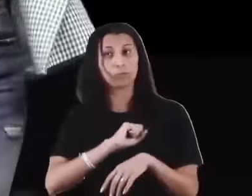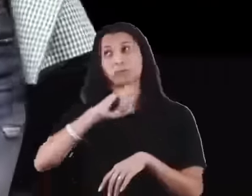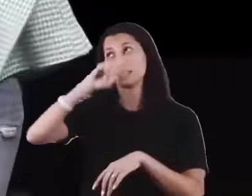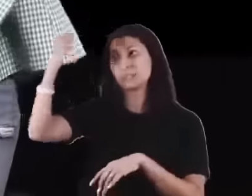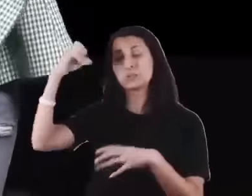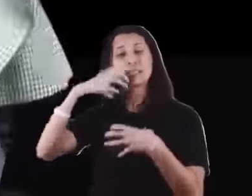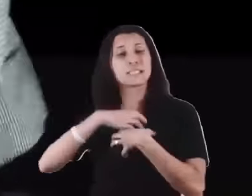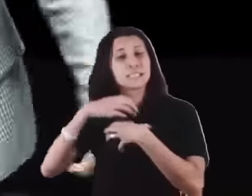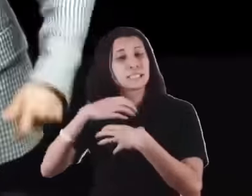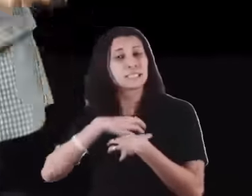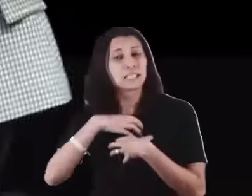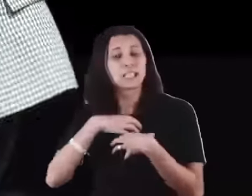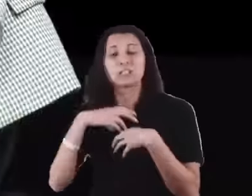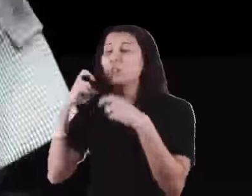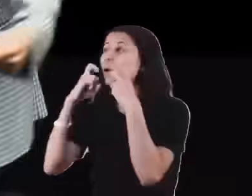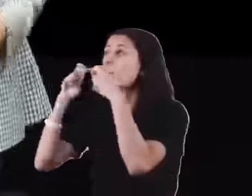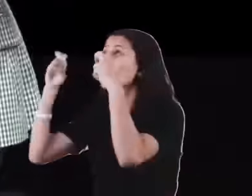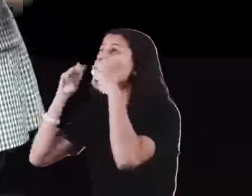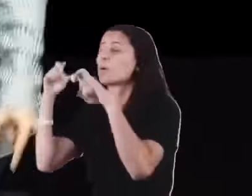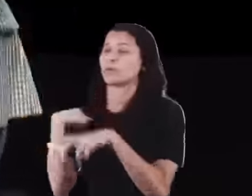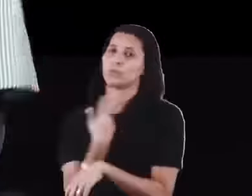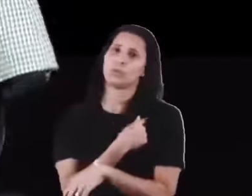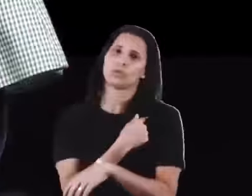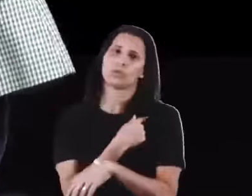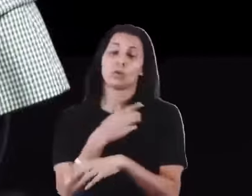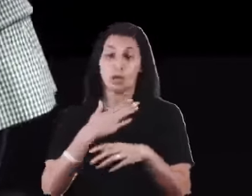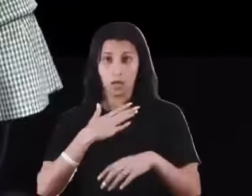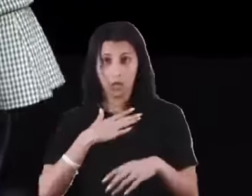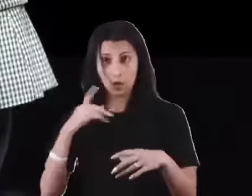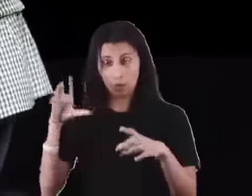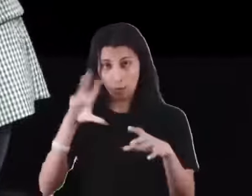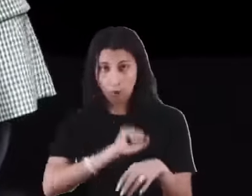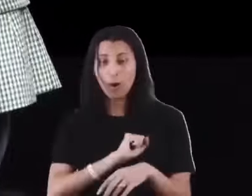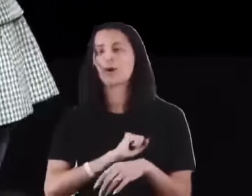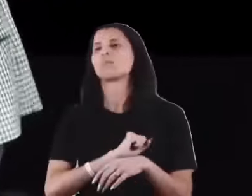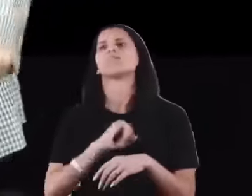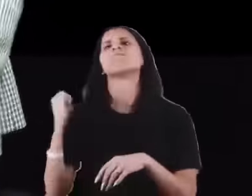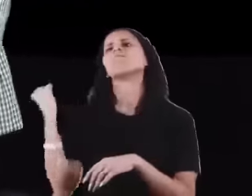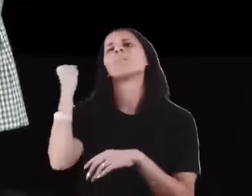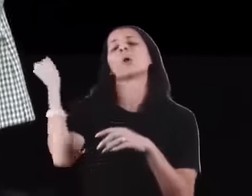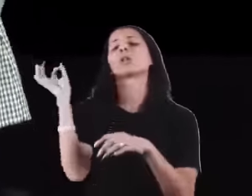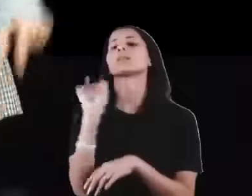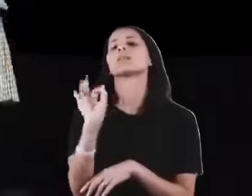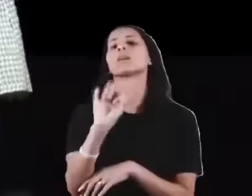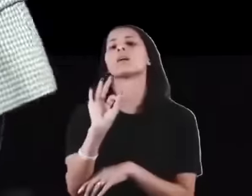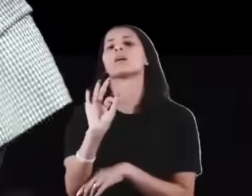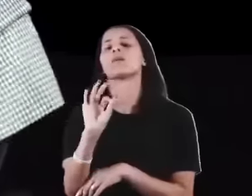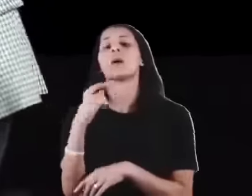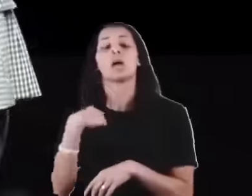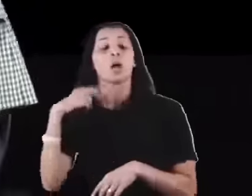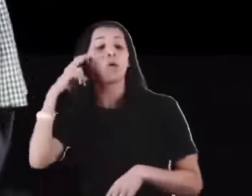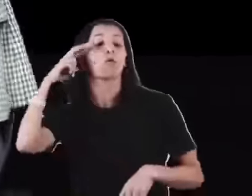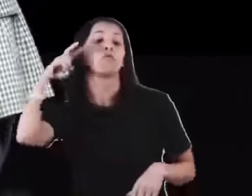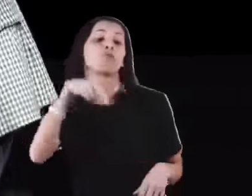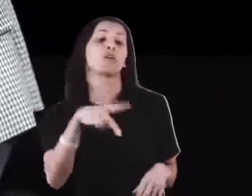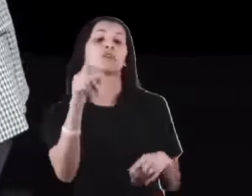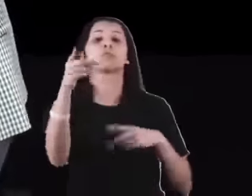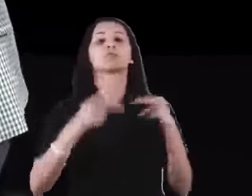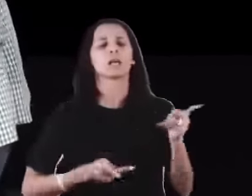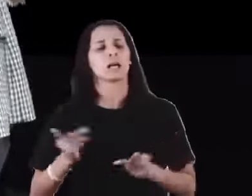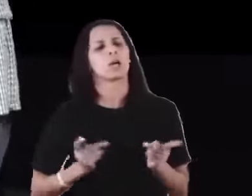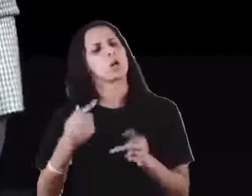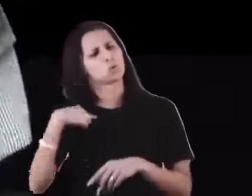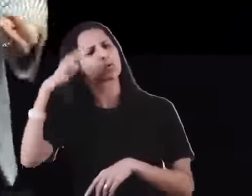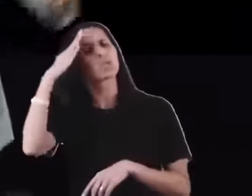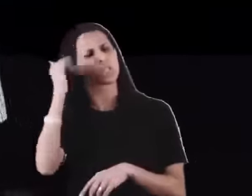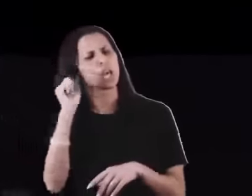é um amor que não importa quem seja ele diz nos deu enxergo você h eu sei o que Sara